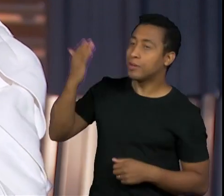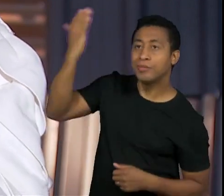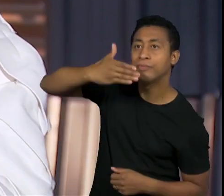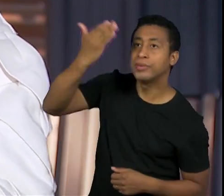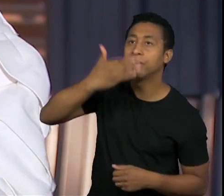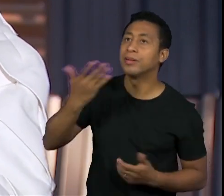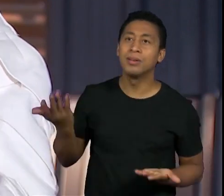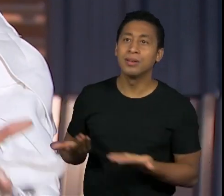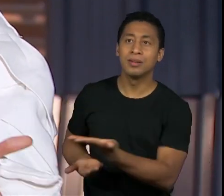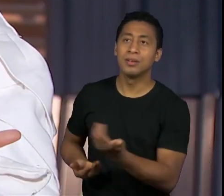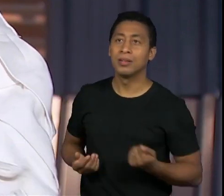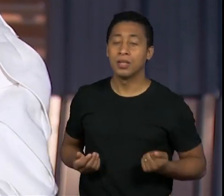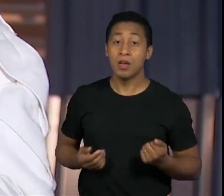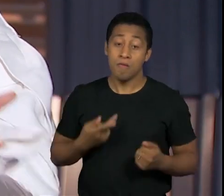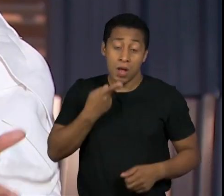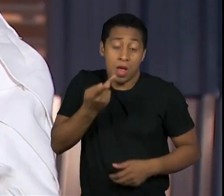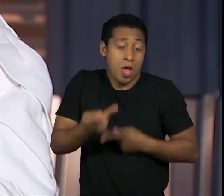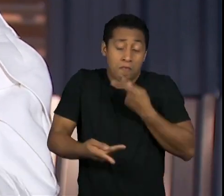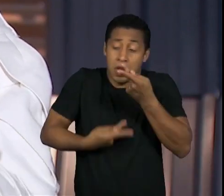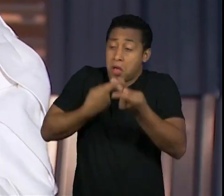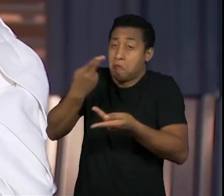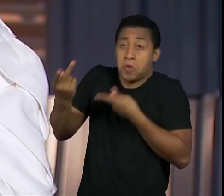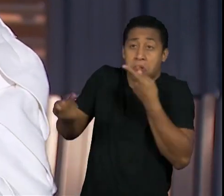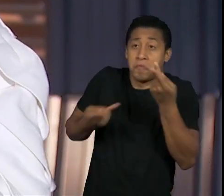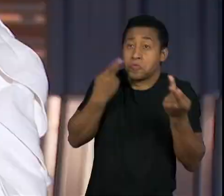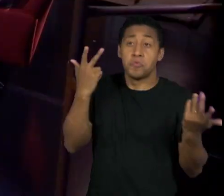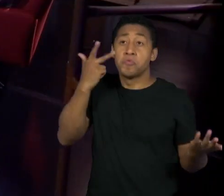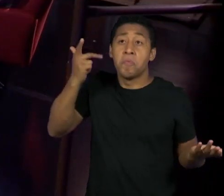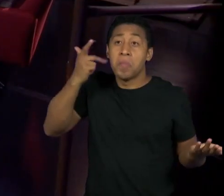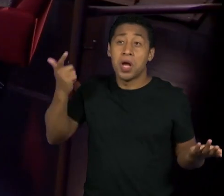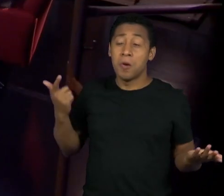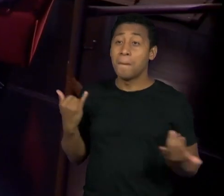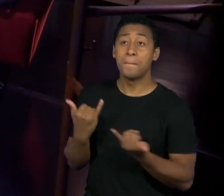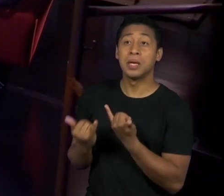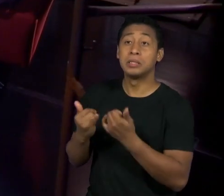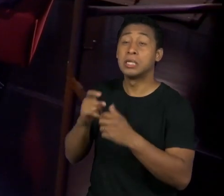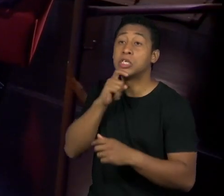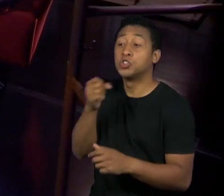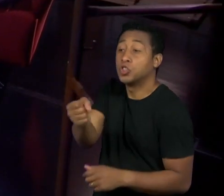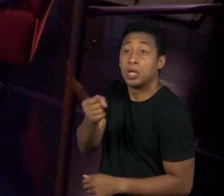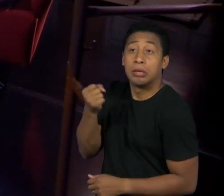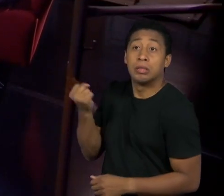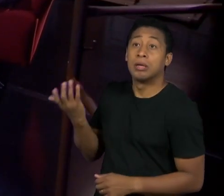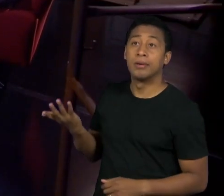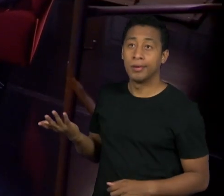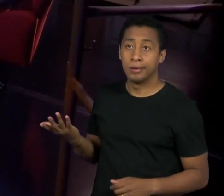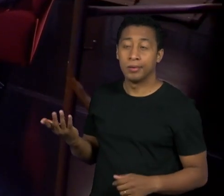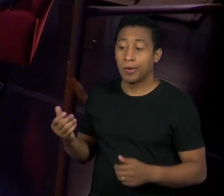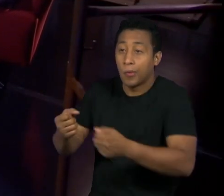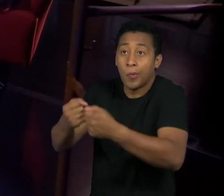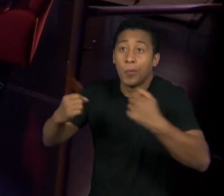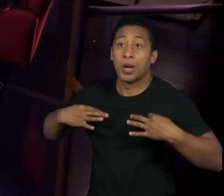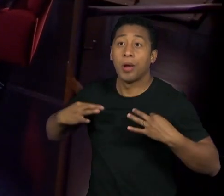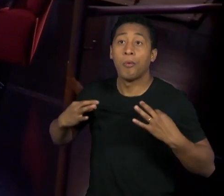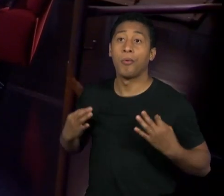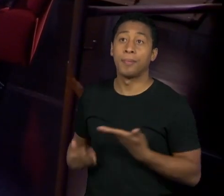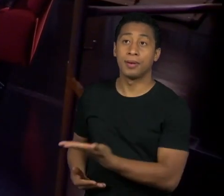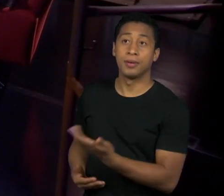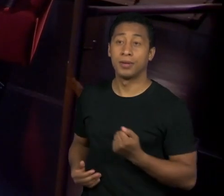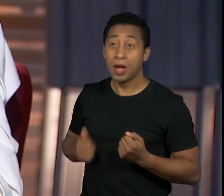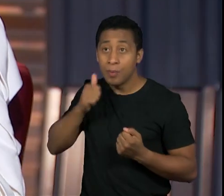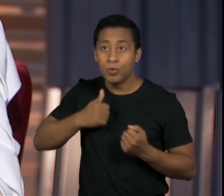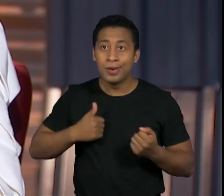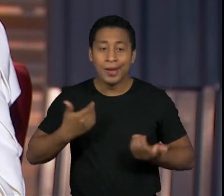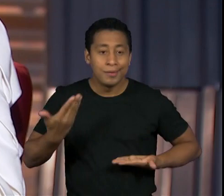algo, né? Um móvel, uma geladeira. Então, esse mobiliário, que sou eu, né? Que não é